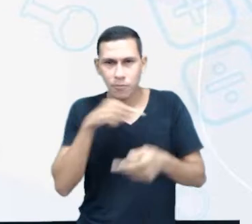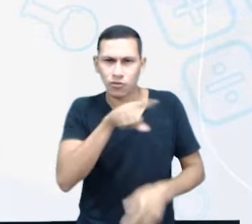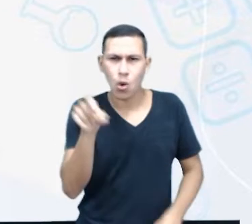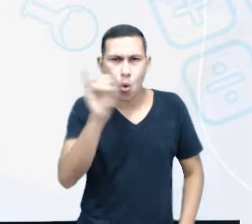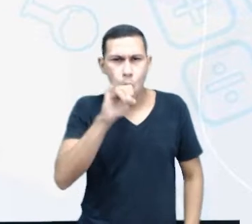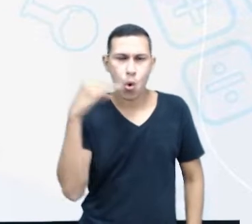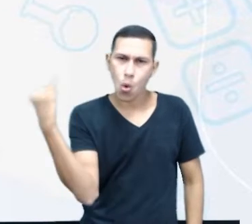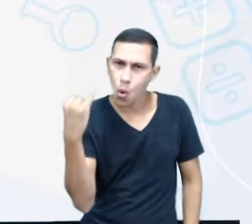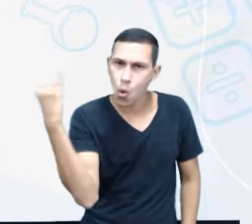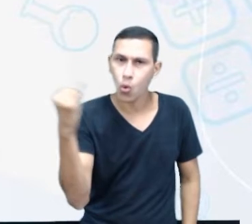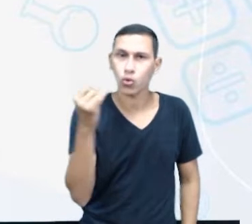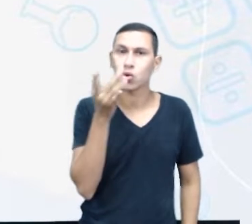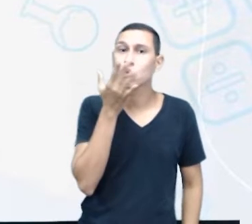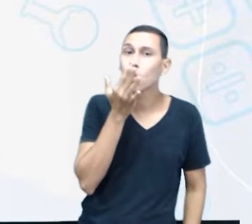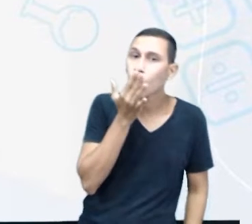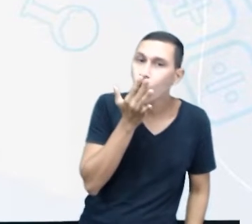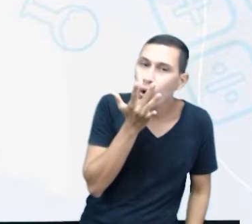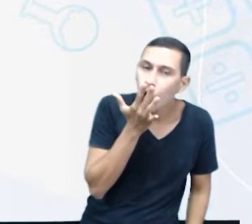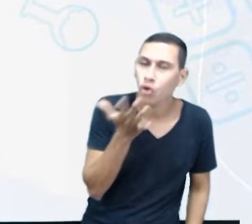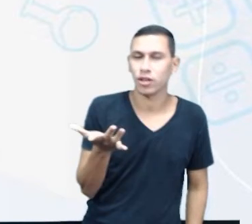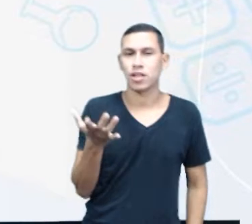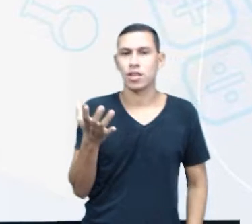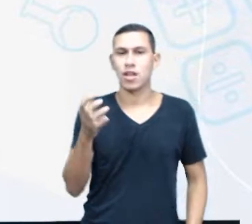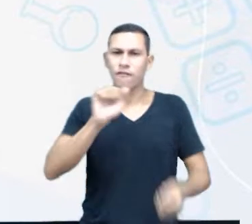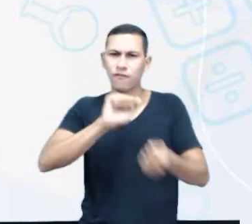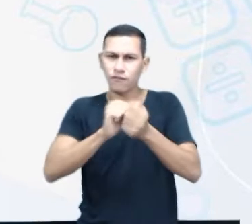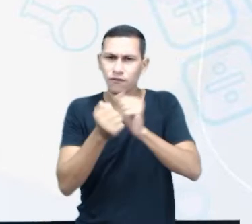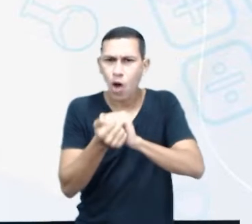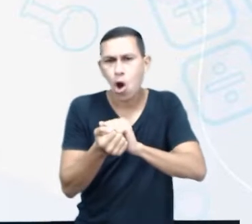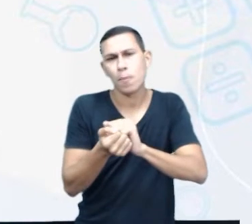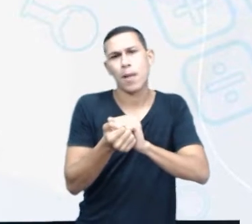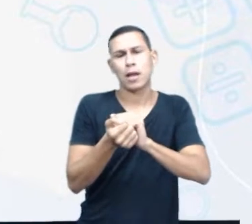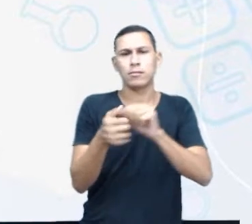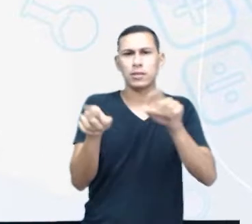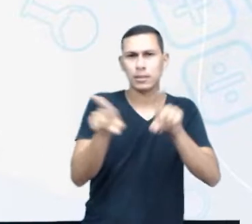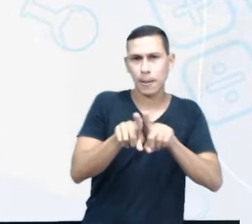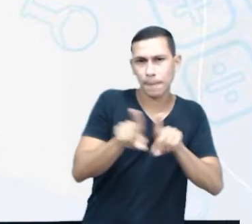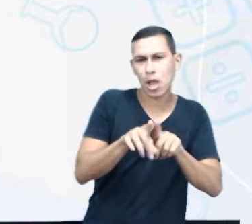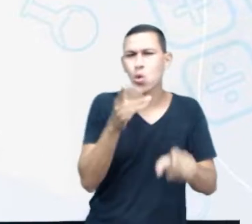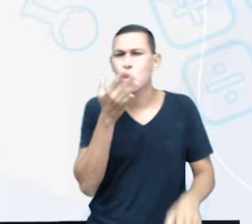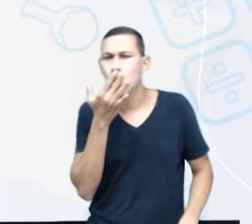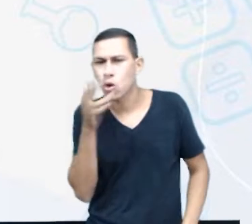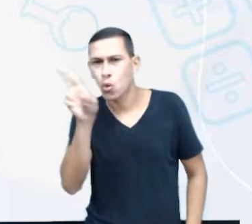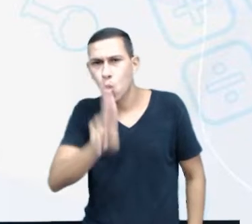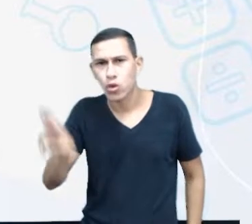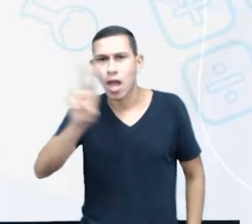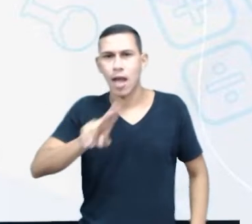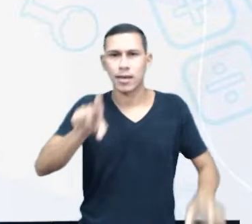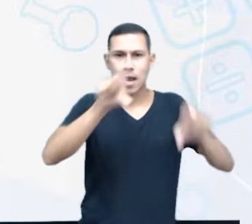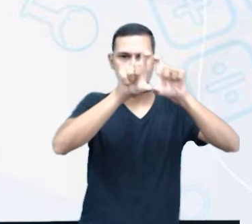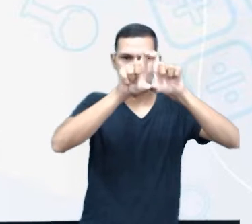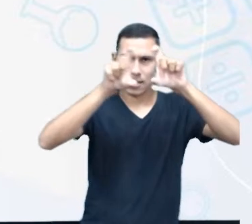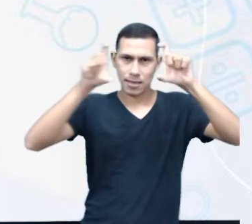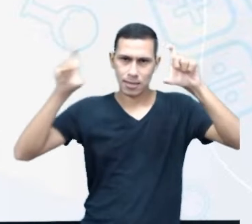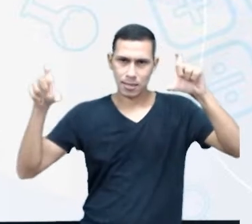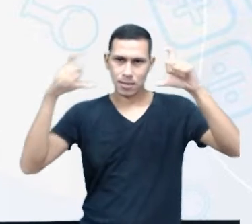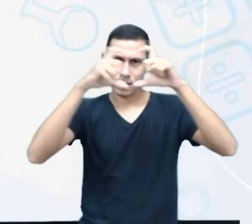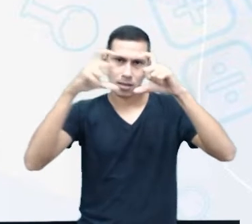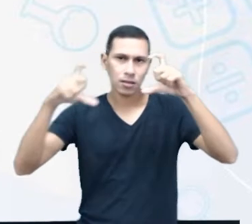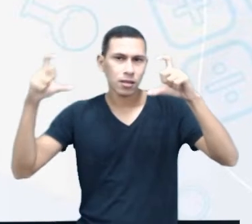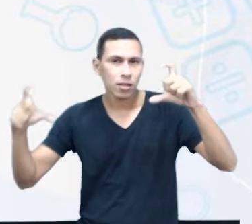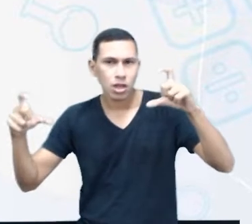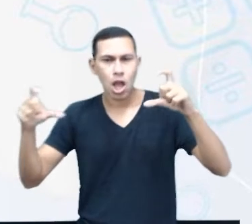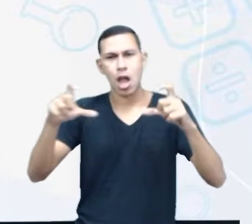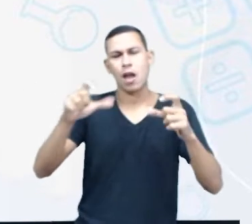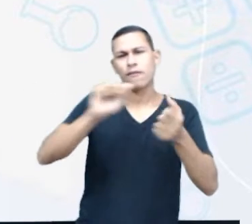uso das cores e das formas dentro da tirinha. Isso mesmo, as cores utilizadas na tirinha e as formas das